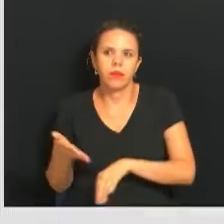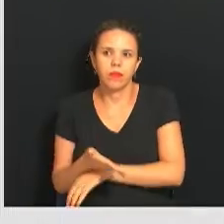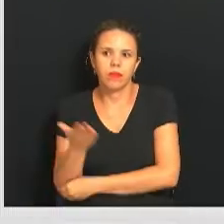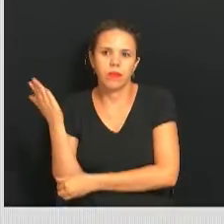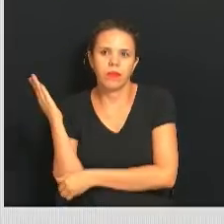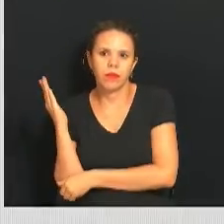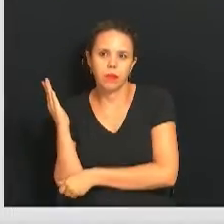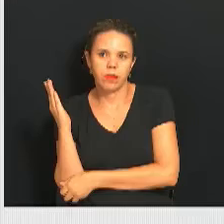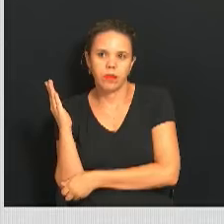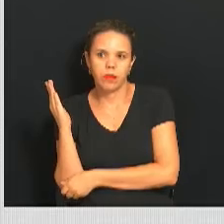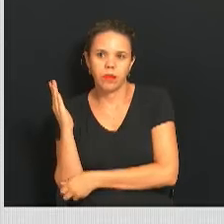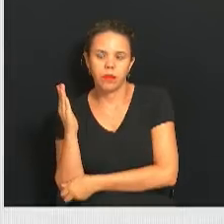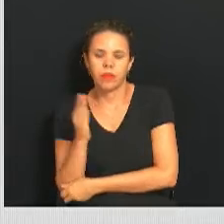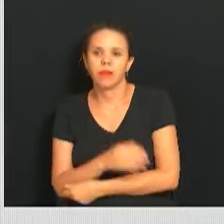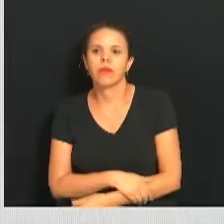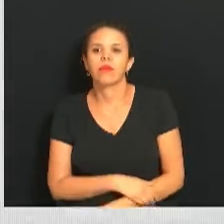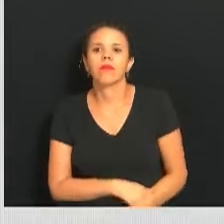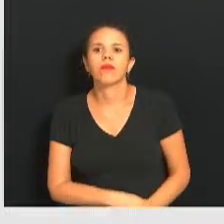site